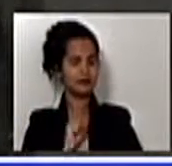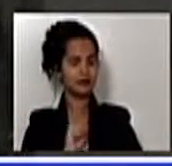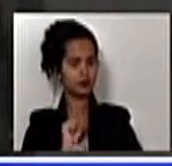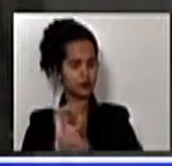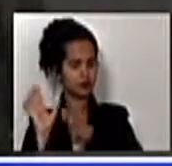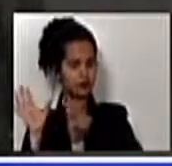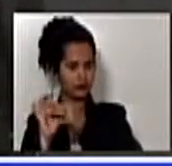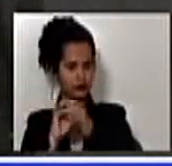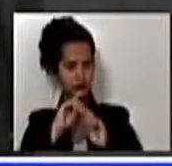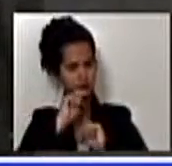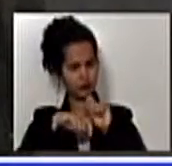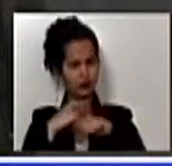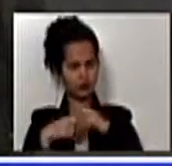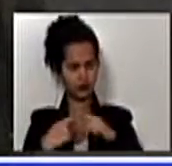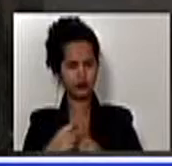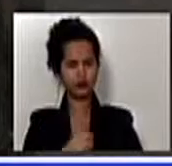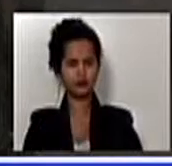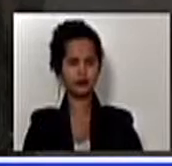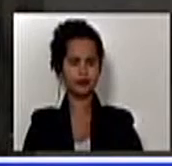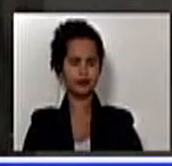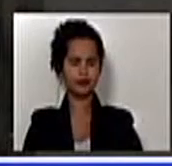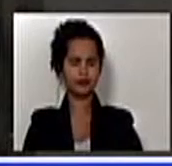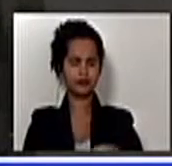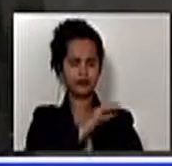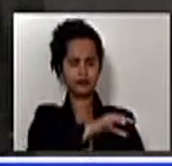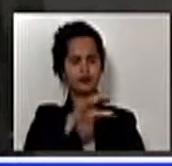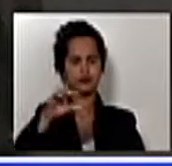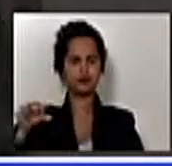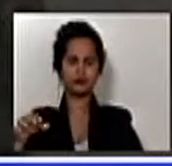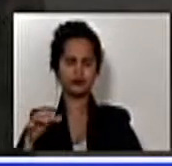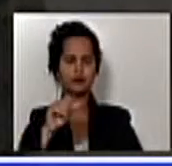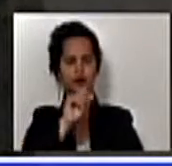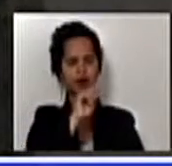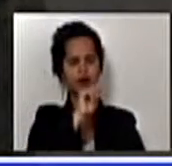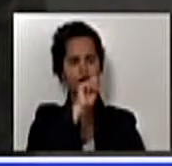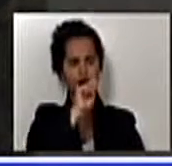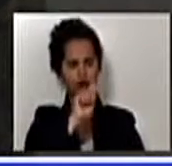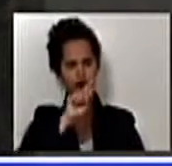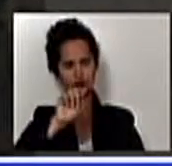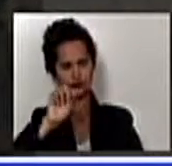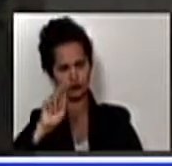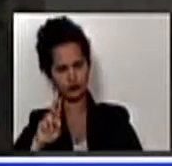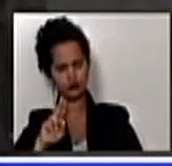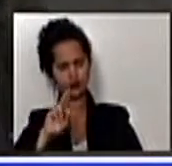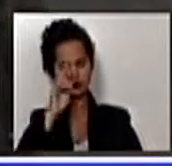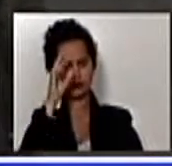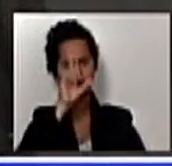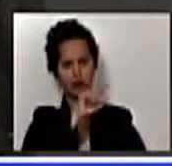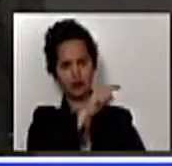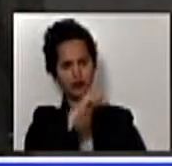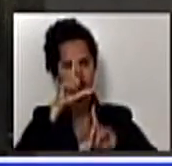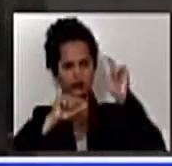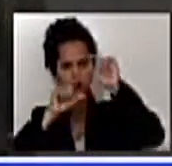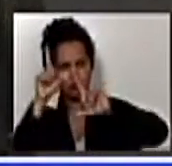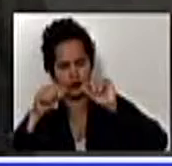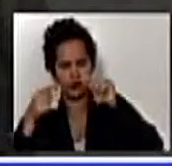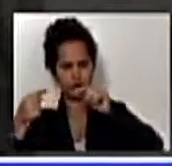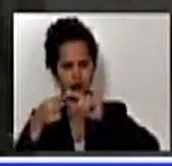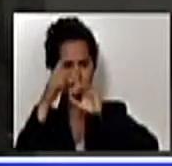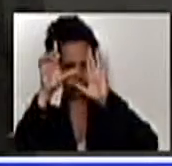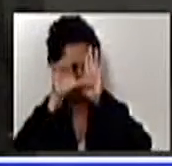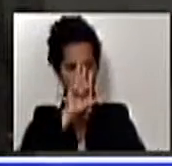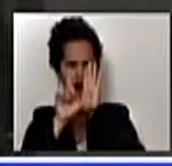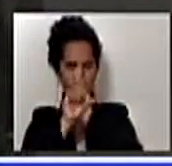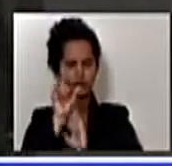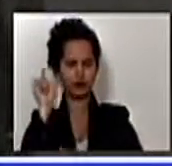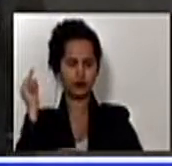litígio administrativo na Câmara de Conciliação da AGU, em Brasília, conforme a previsão legal, para a